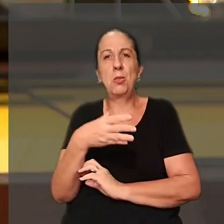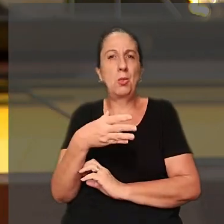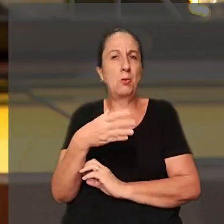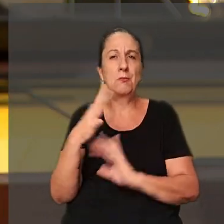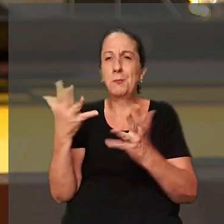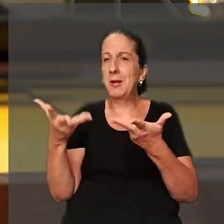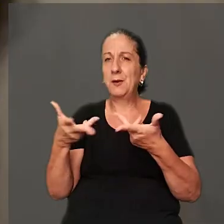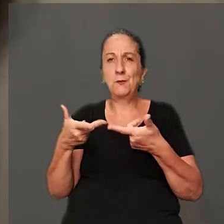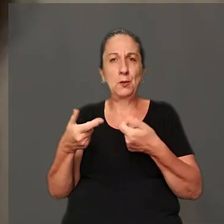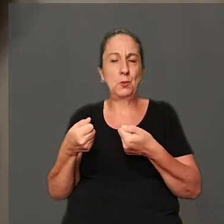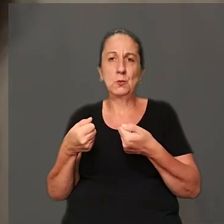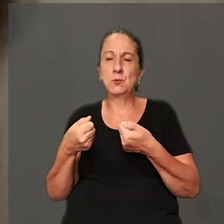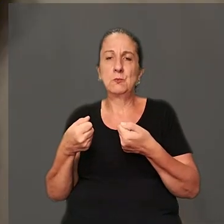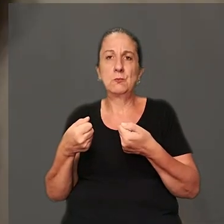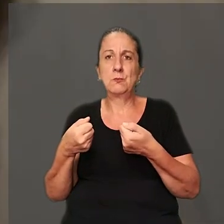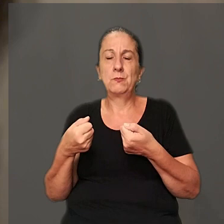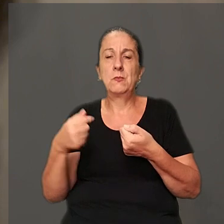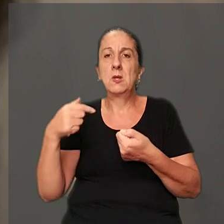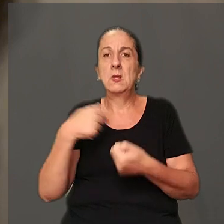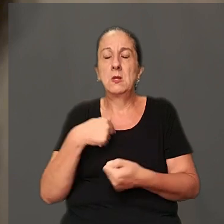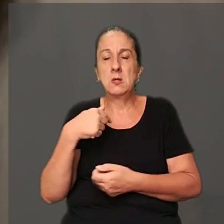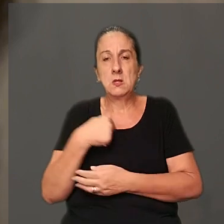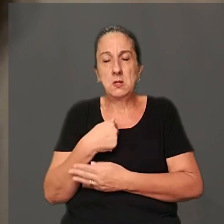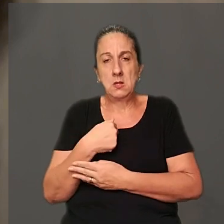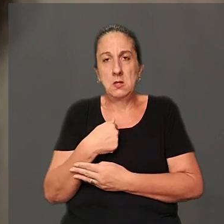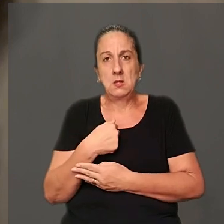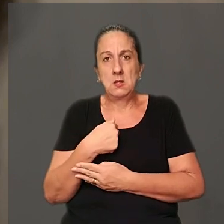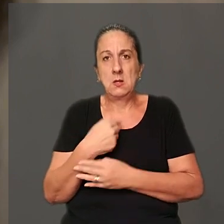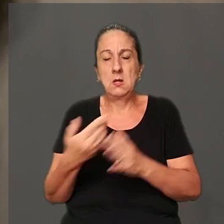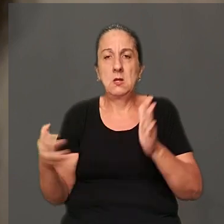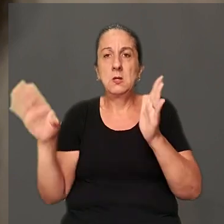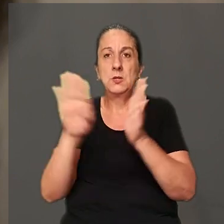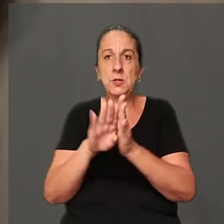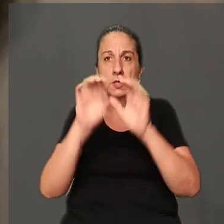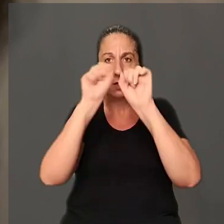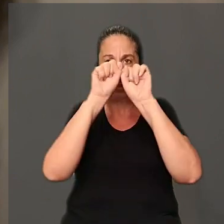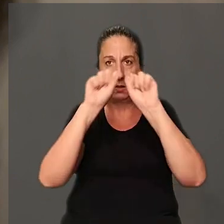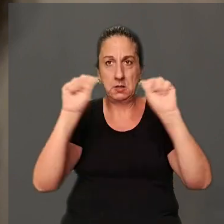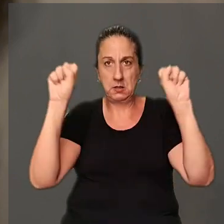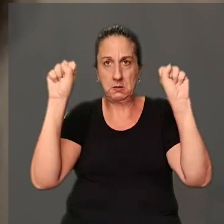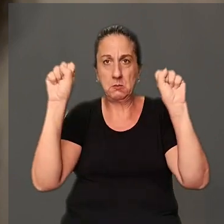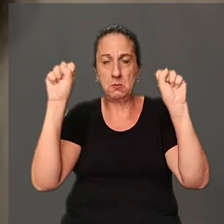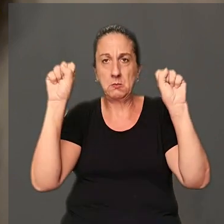coisa maravilhosa. Quando eu cheguei no tribunal,